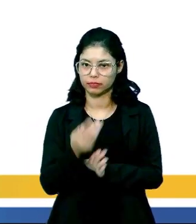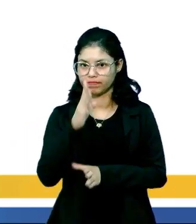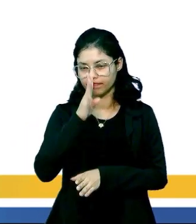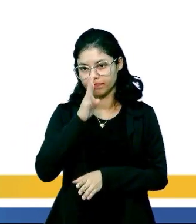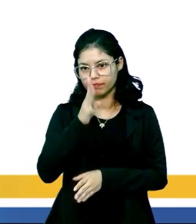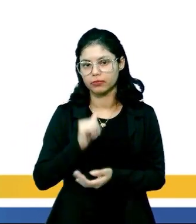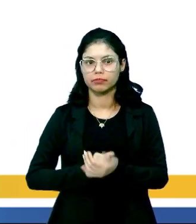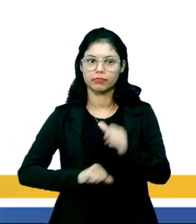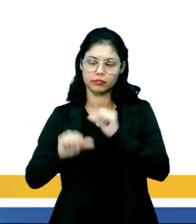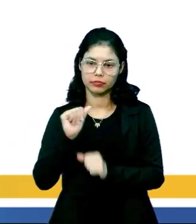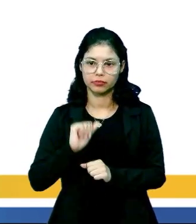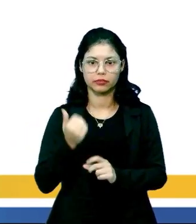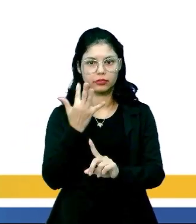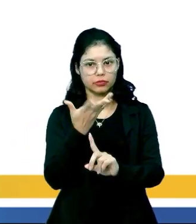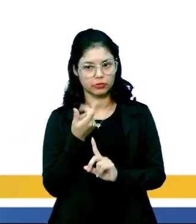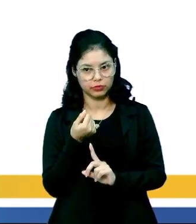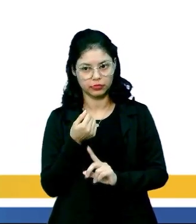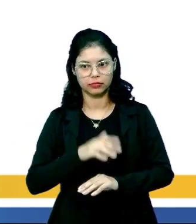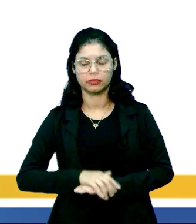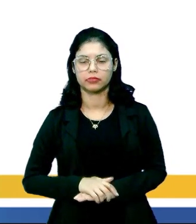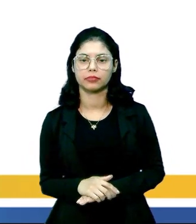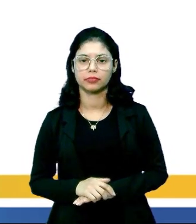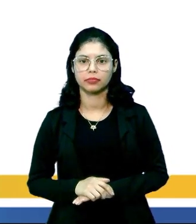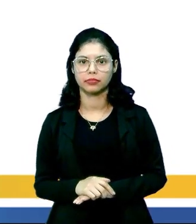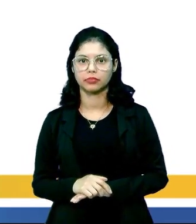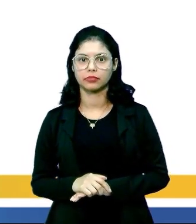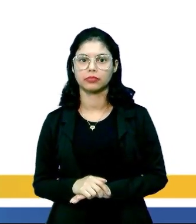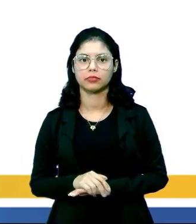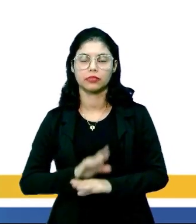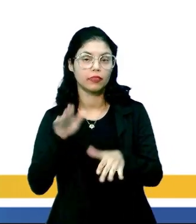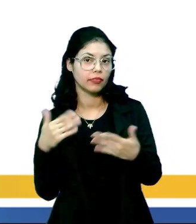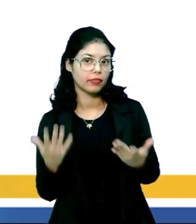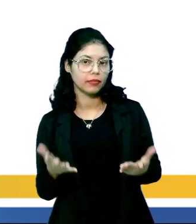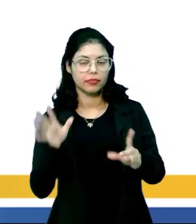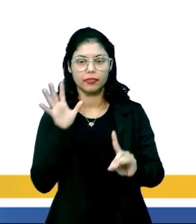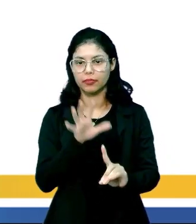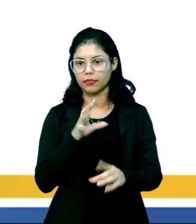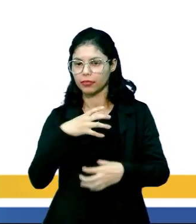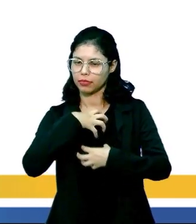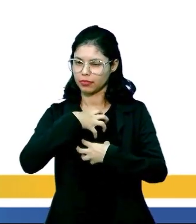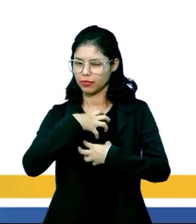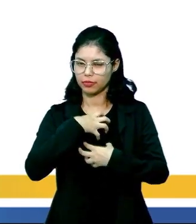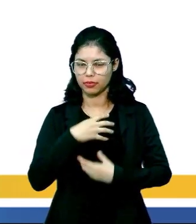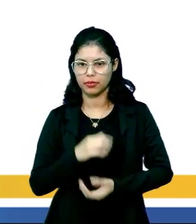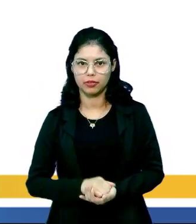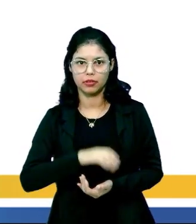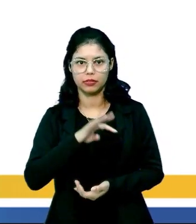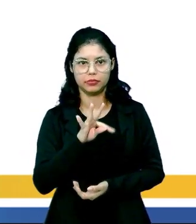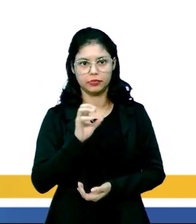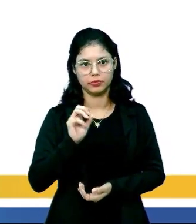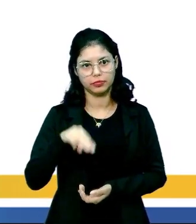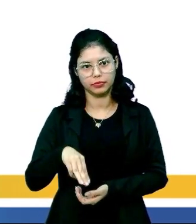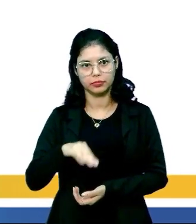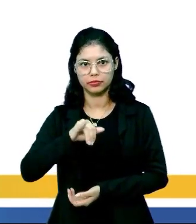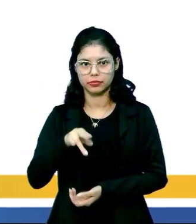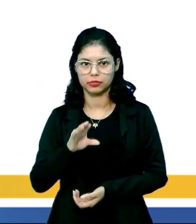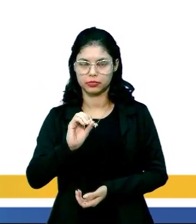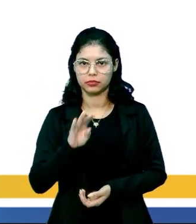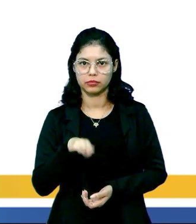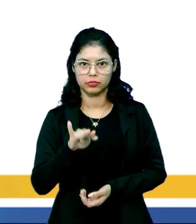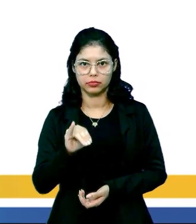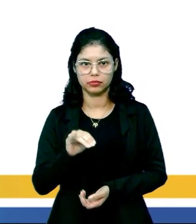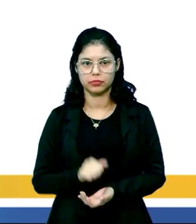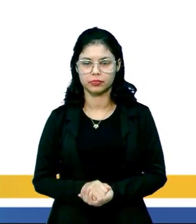criticada posteriormente por alguns artistas Então qual seria o ritmo que Tom Jobim ã